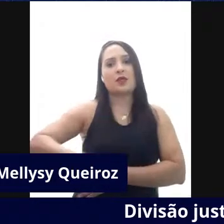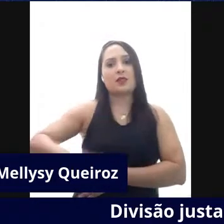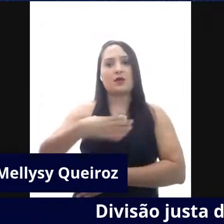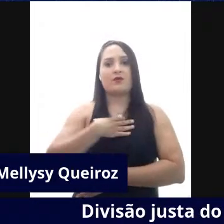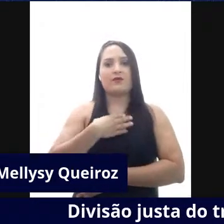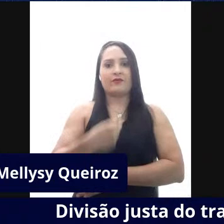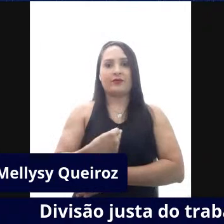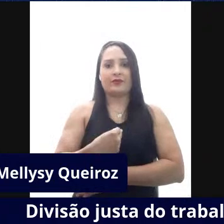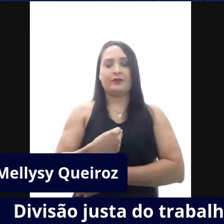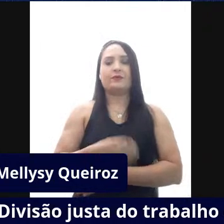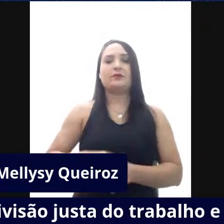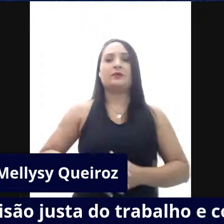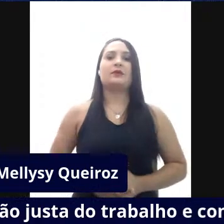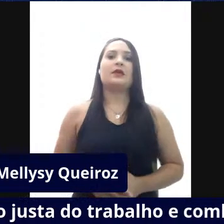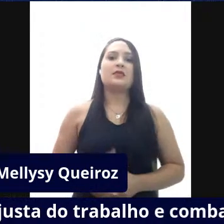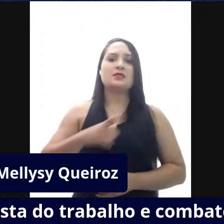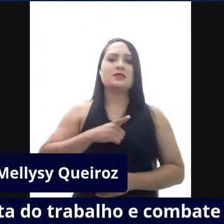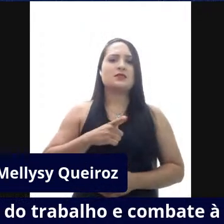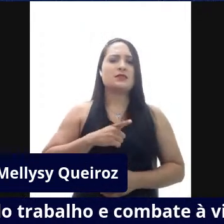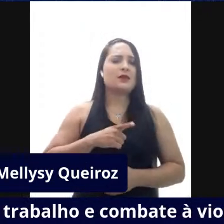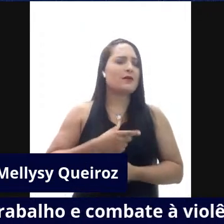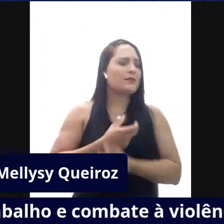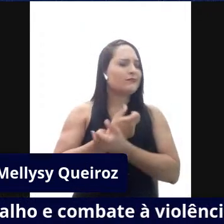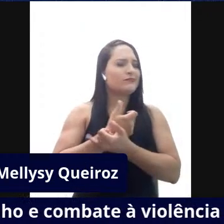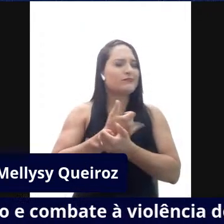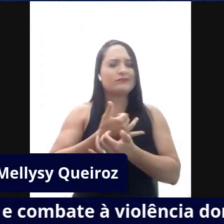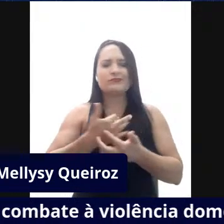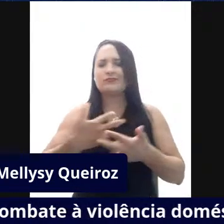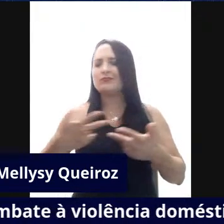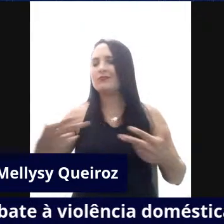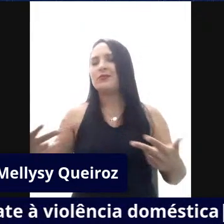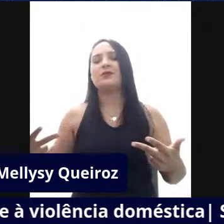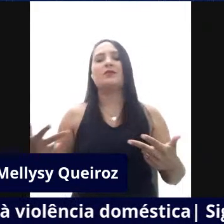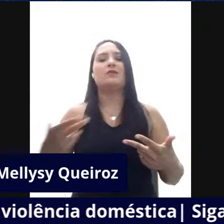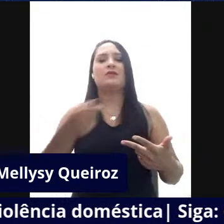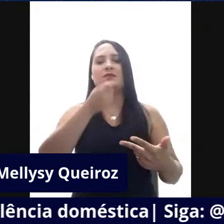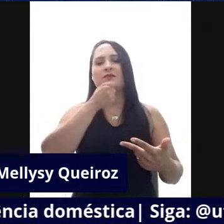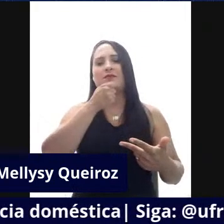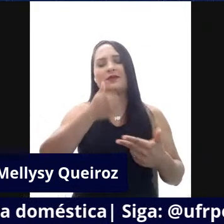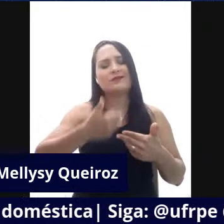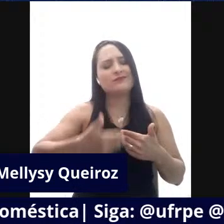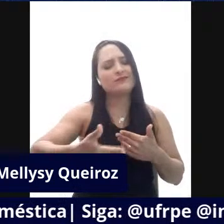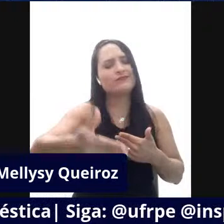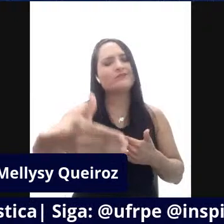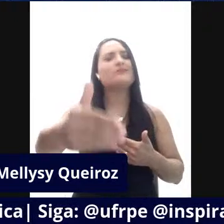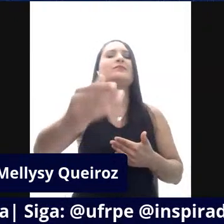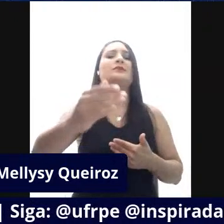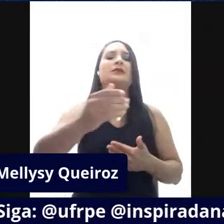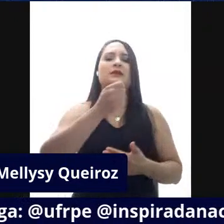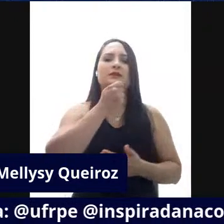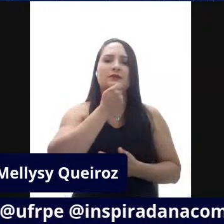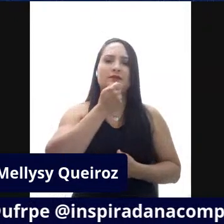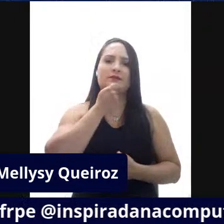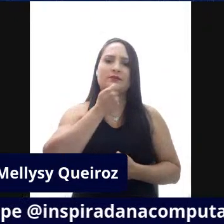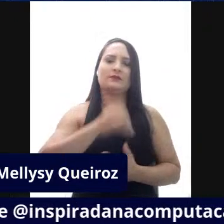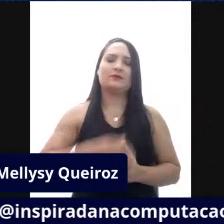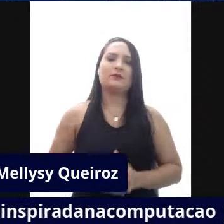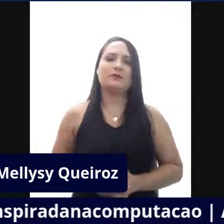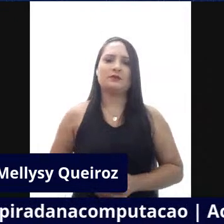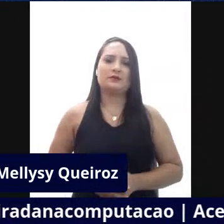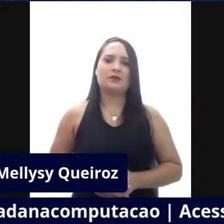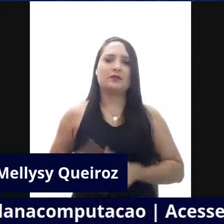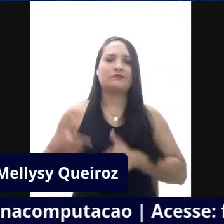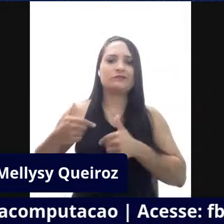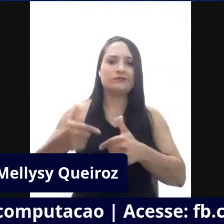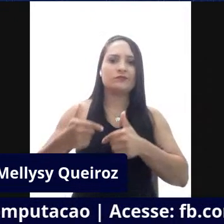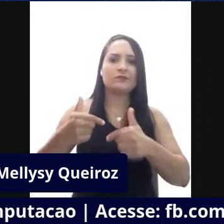temos uma estrada, né, enorme aí pela frente, desafios. Eu não sei como está meu tempo, pode